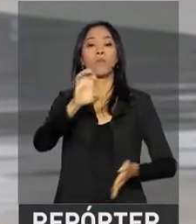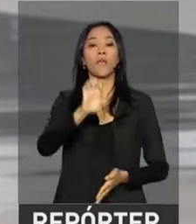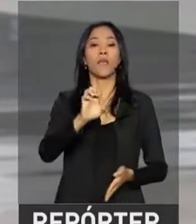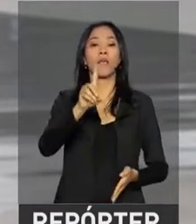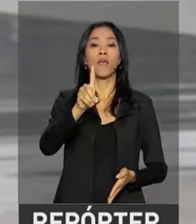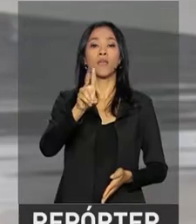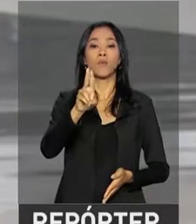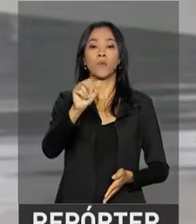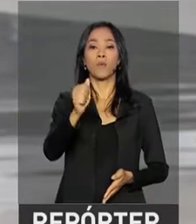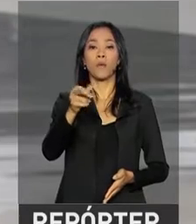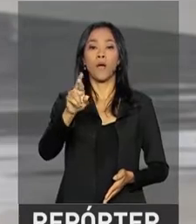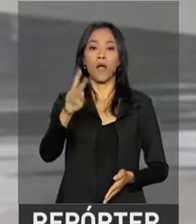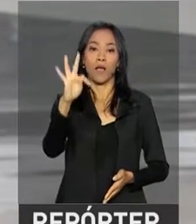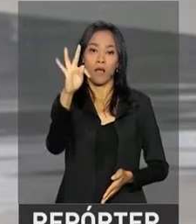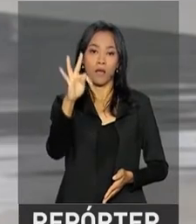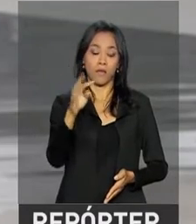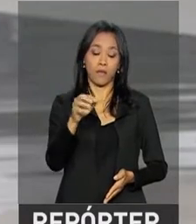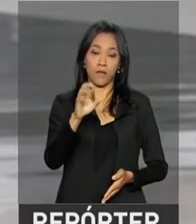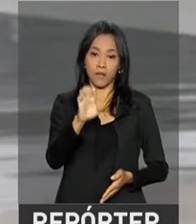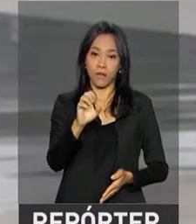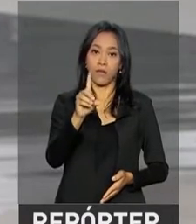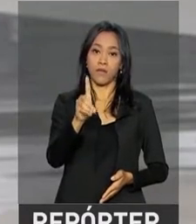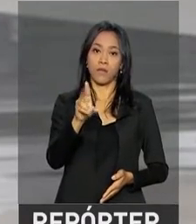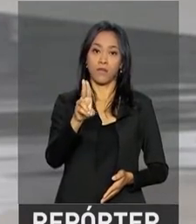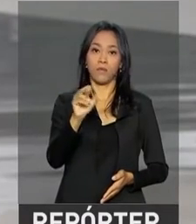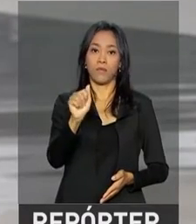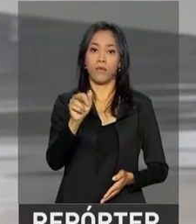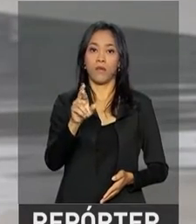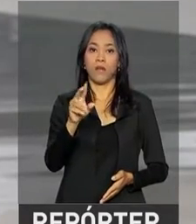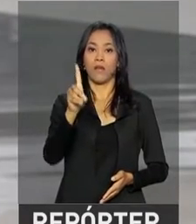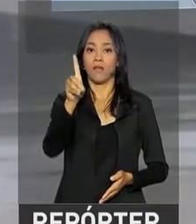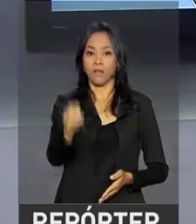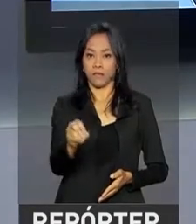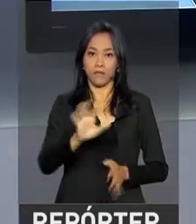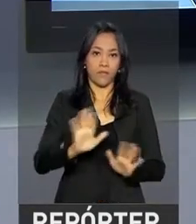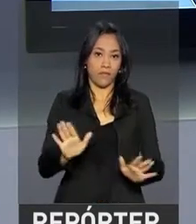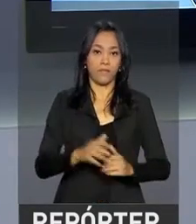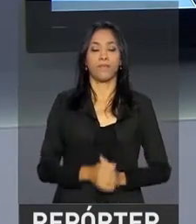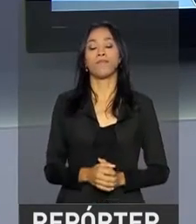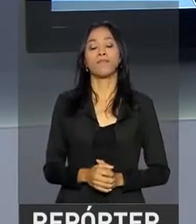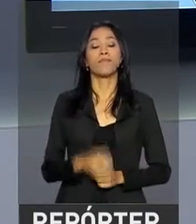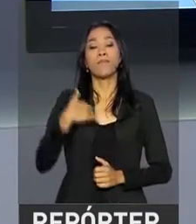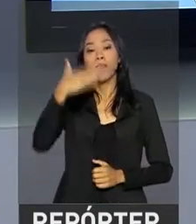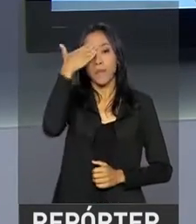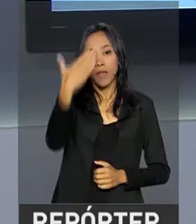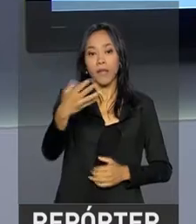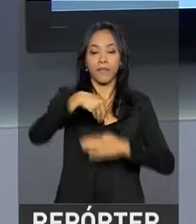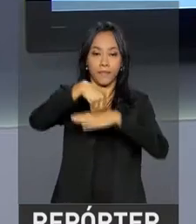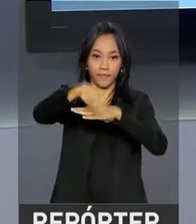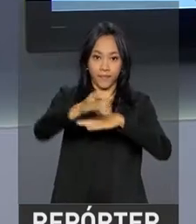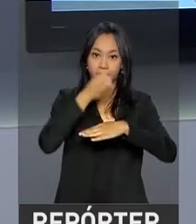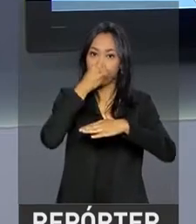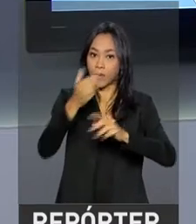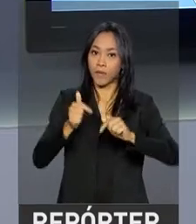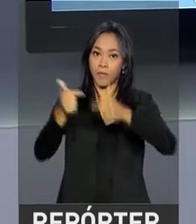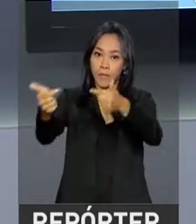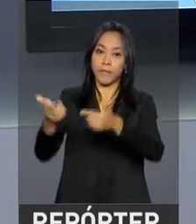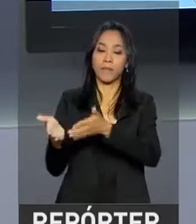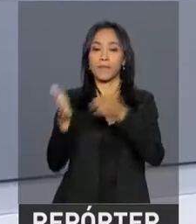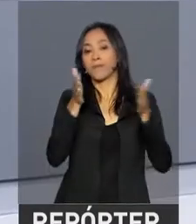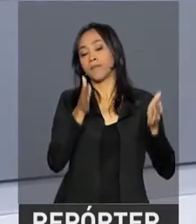Bacelar Leal Ferreira. Por enquanto, é o que nós temos por aqui, Thaisa. Muito obrigada, Cleide, pelas suas informações. Bom trabalho para você.